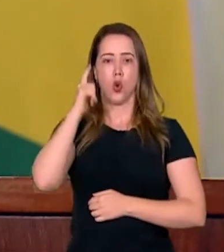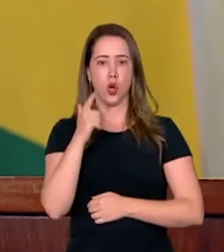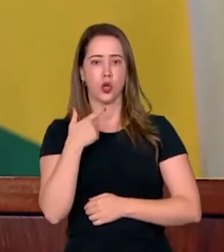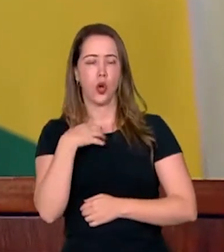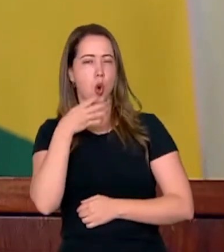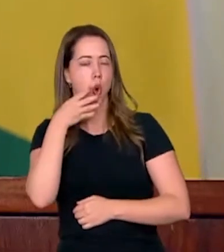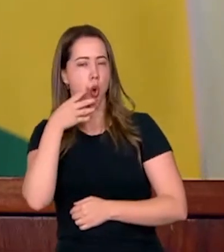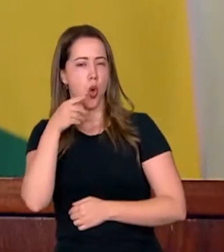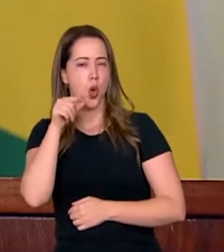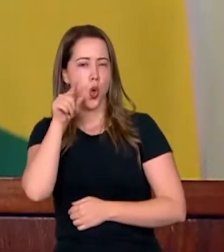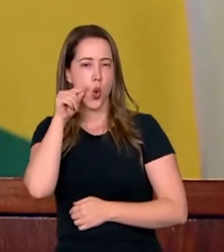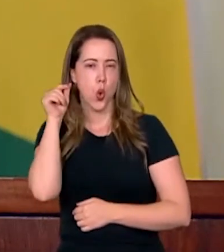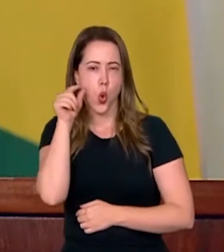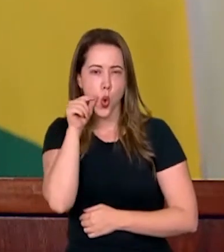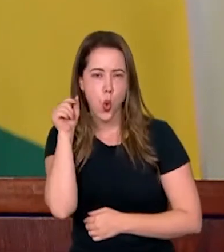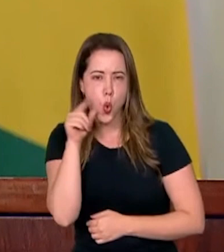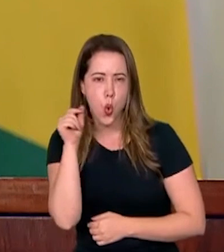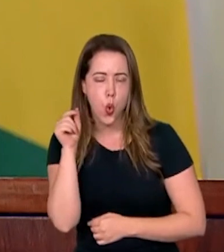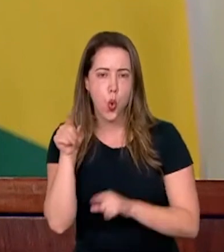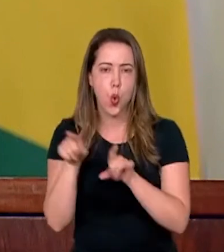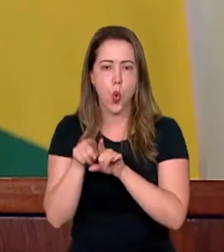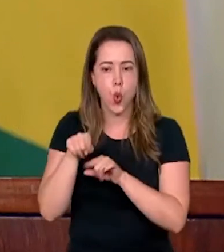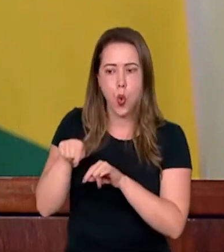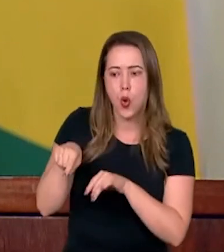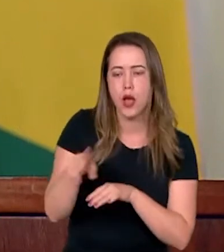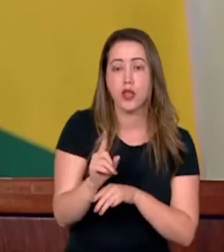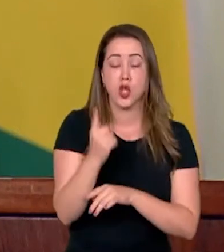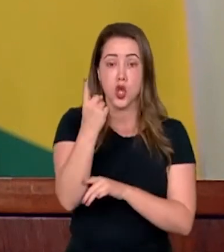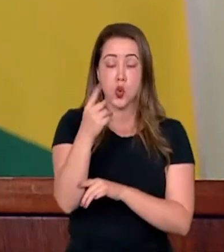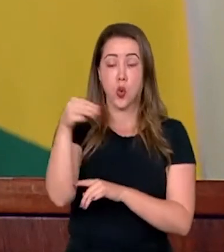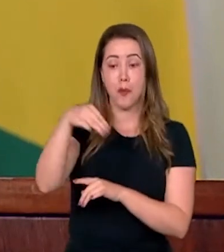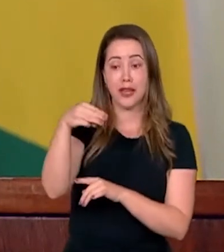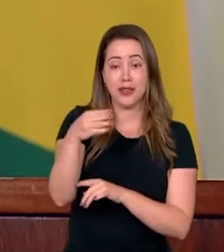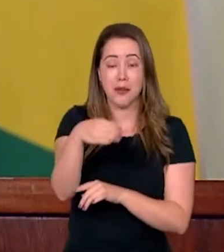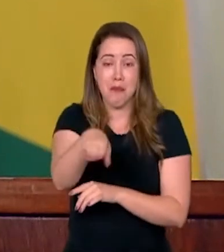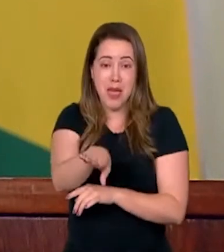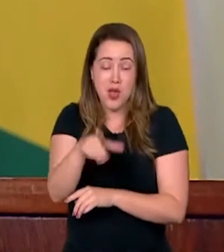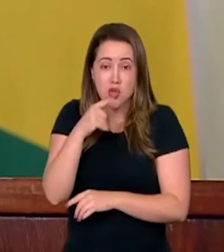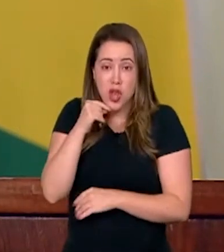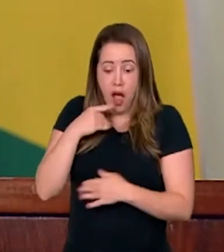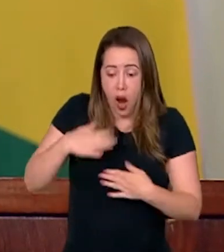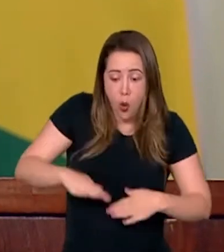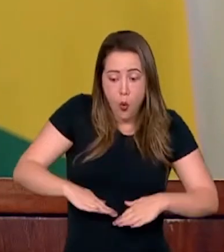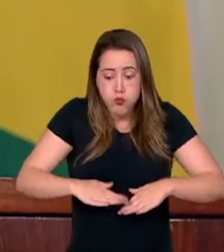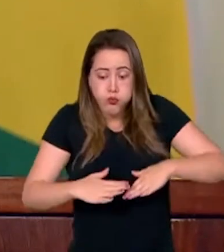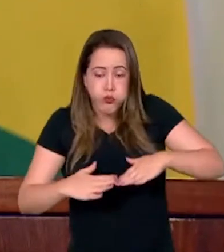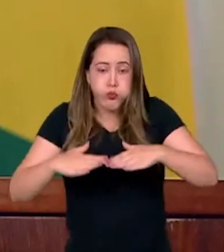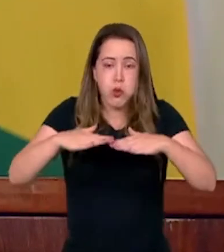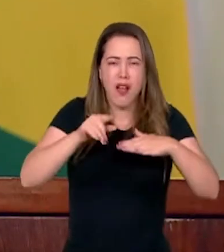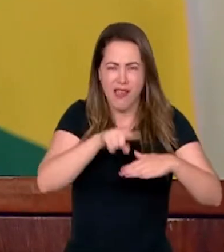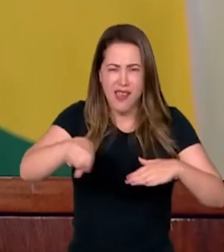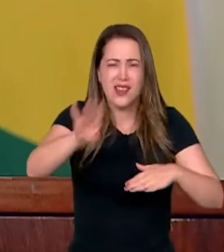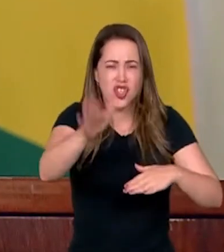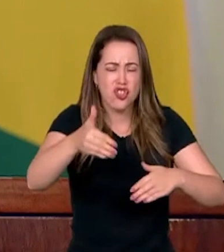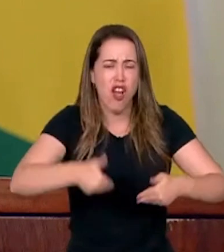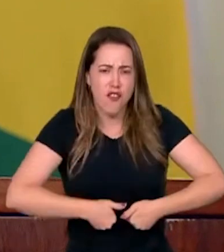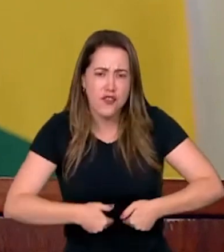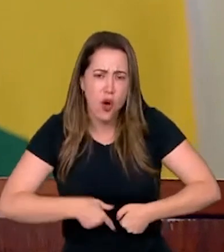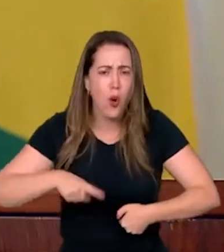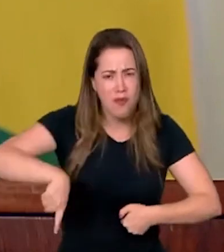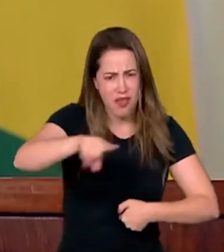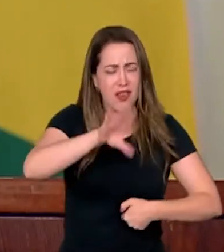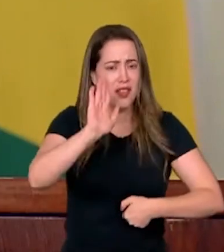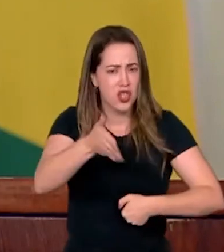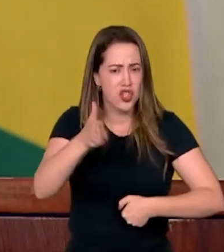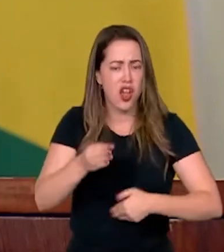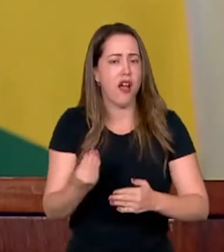barata, sabe, com um metro e meio de água dentro de casa? Alguém já passou fome? Alguém já morou